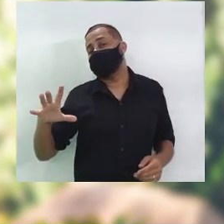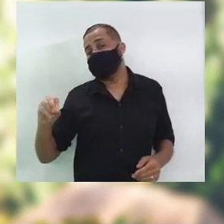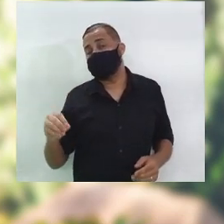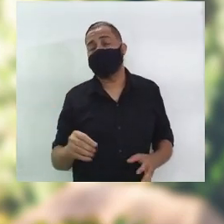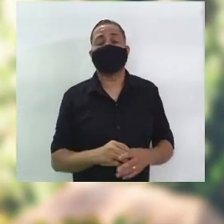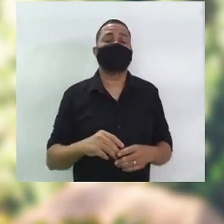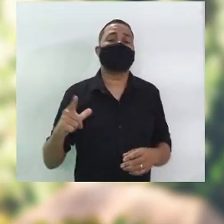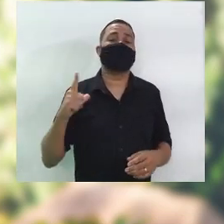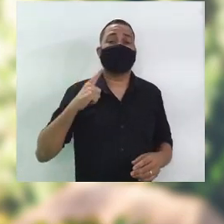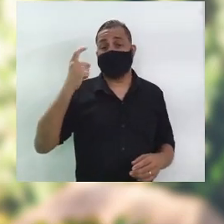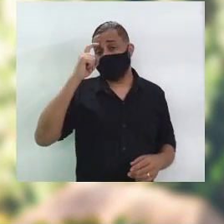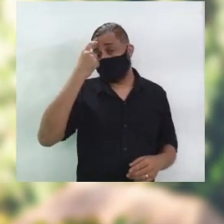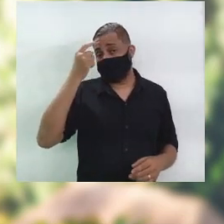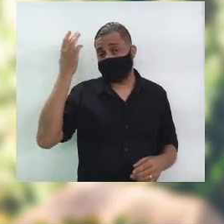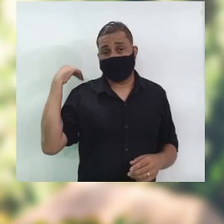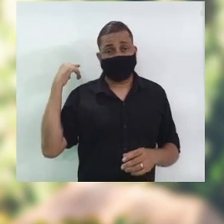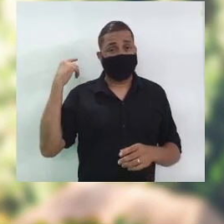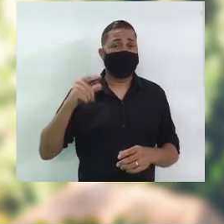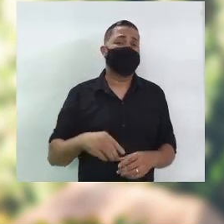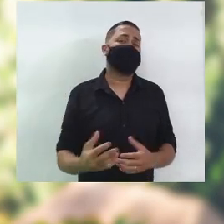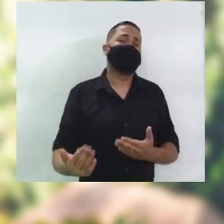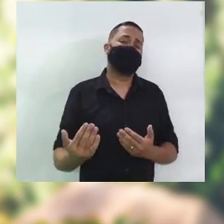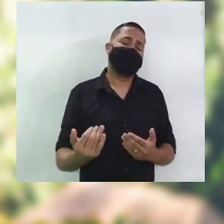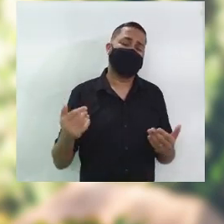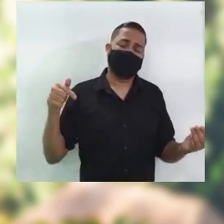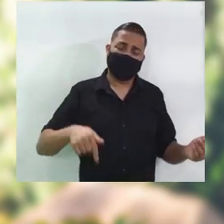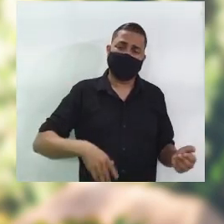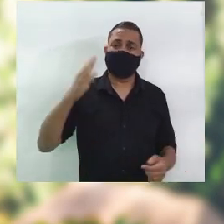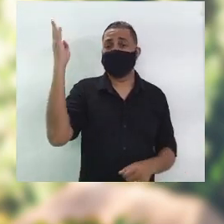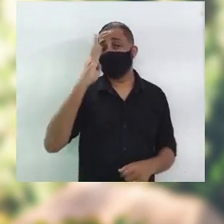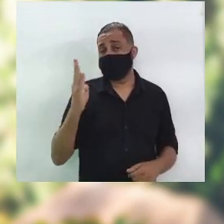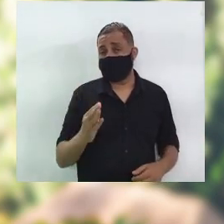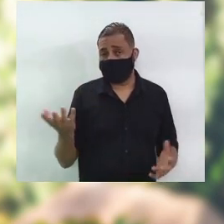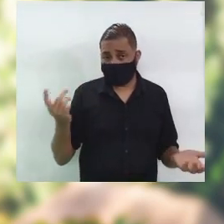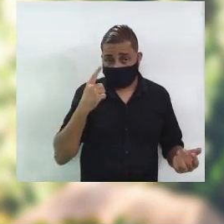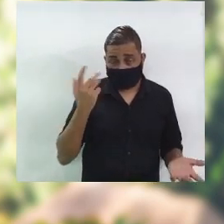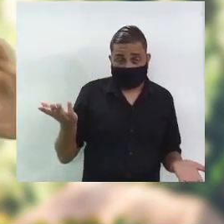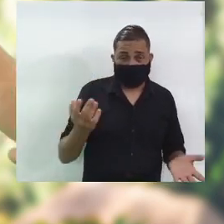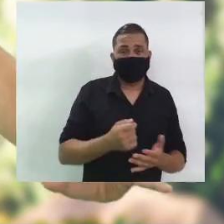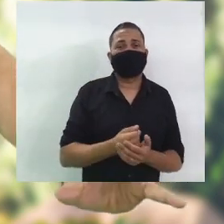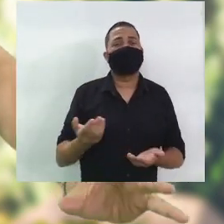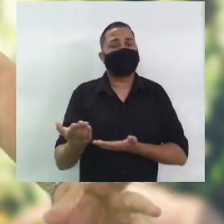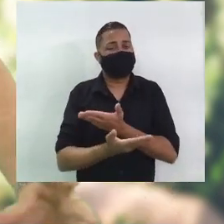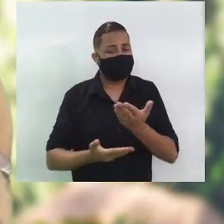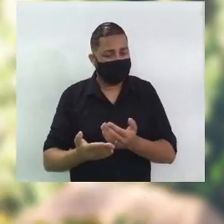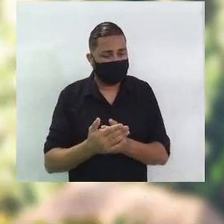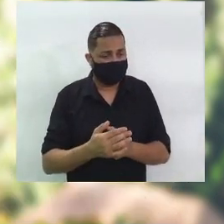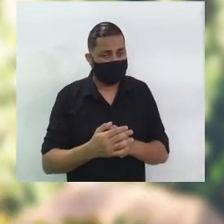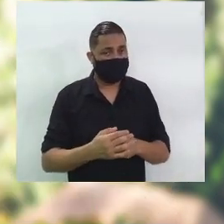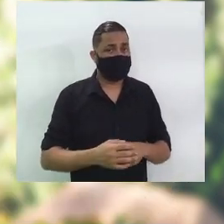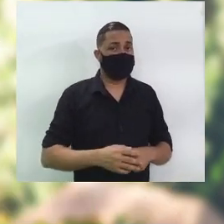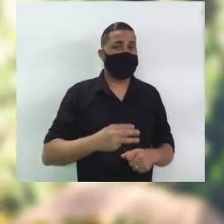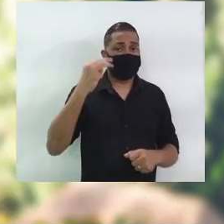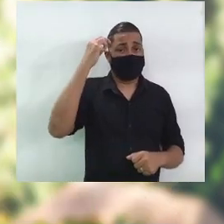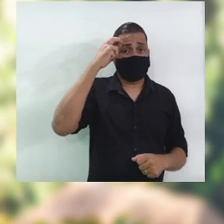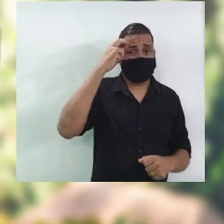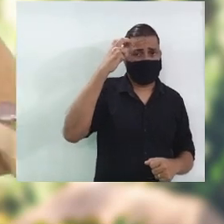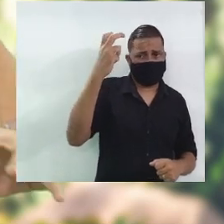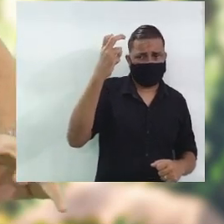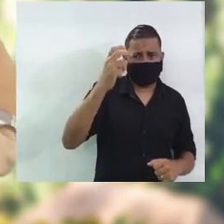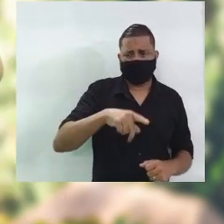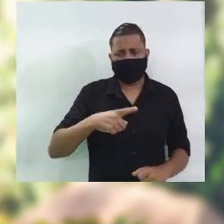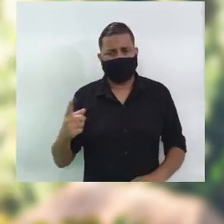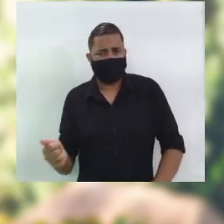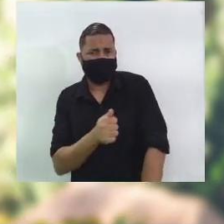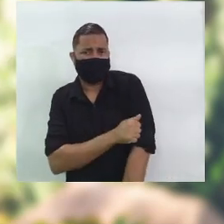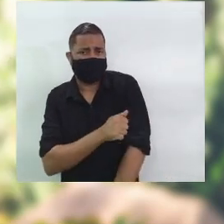quê? À Índia. Então, jovem aqui no Brasil. Então, veja só essa relação: mestre, discípulo, a